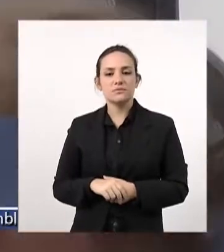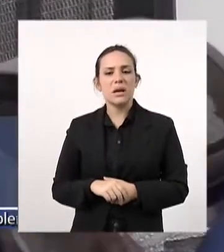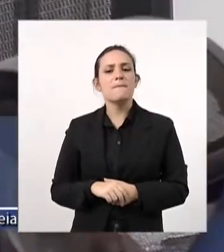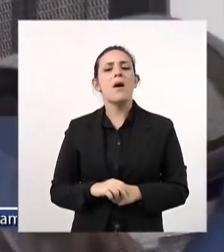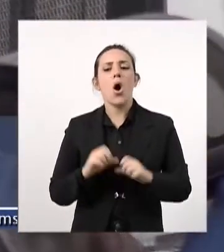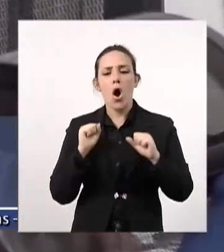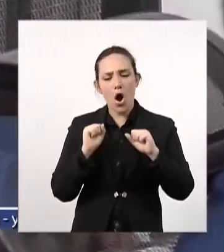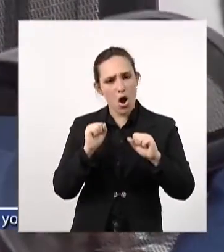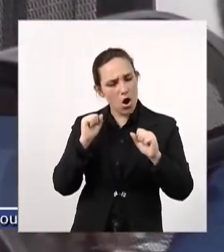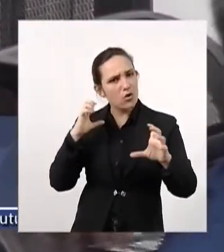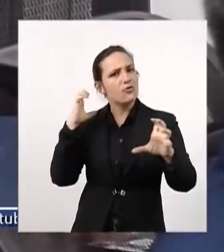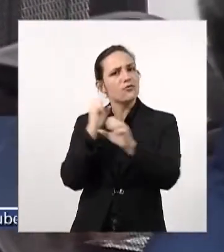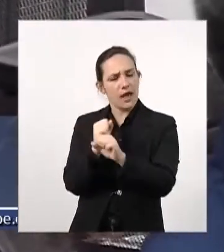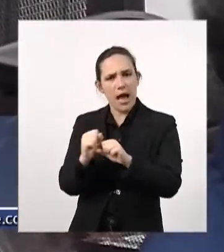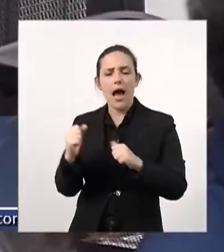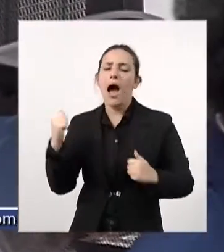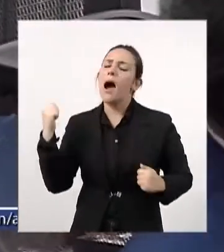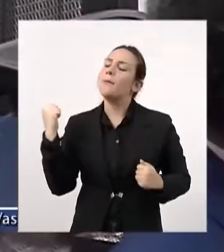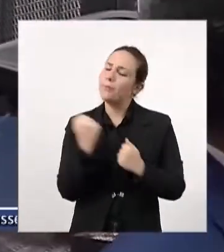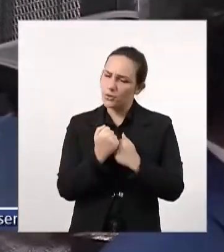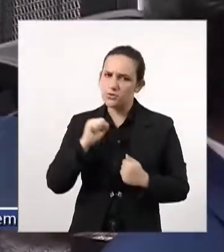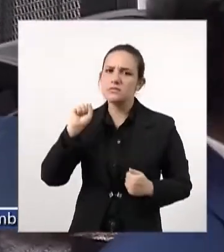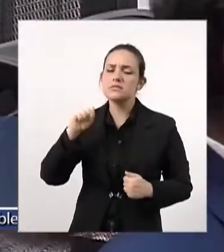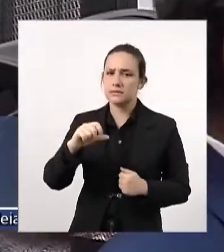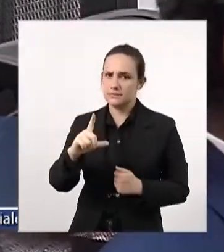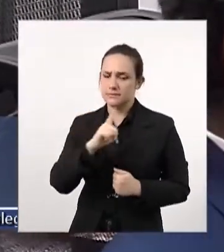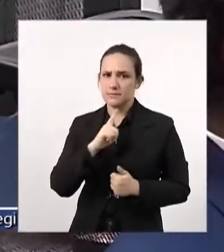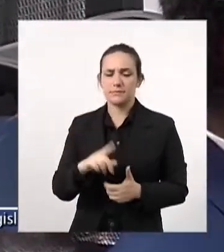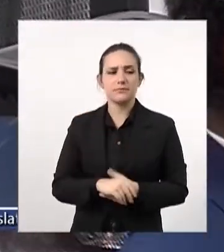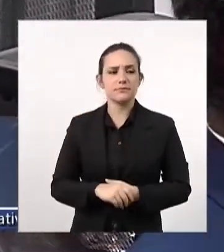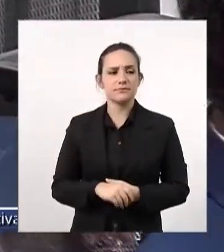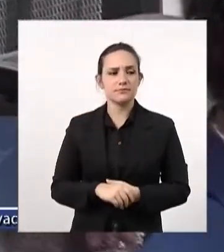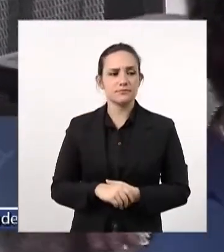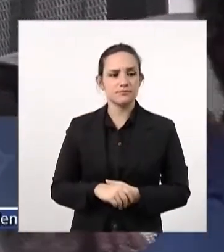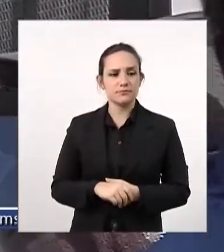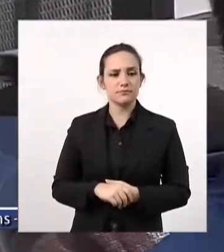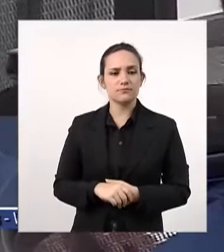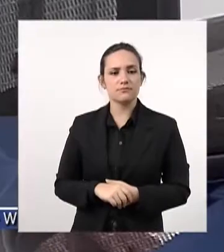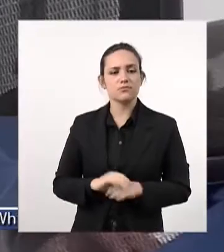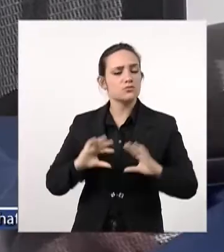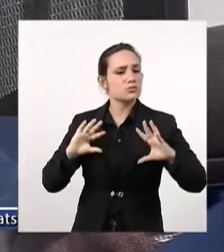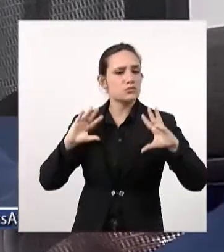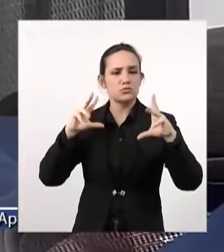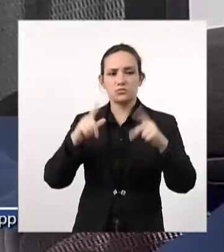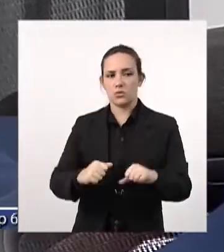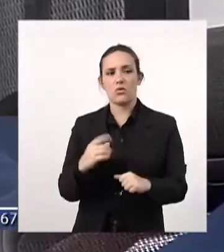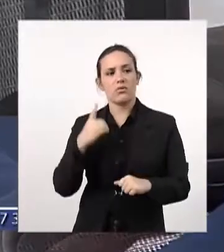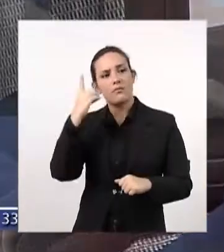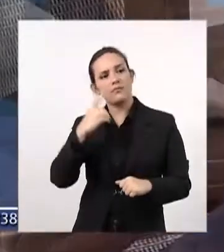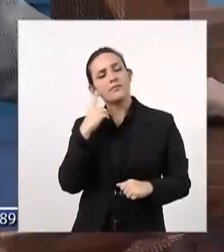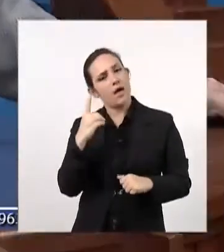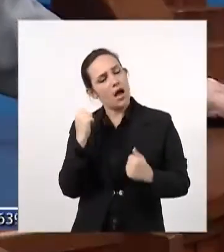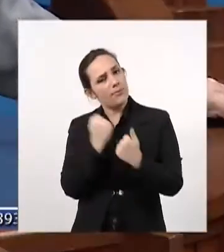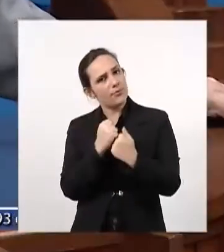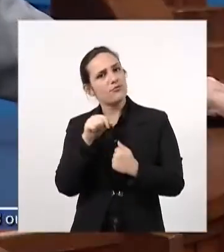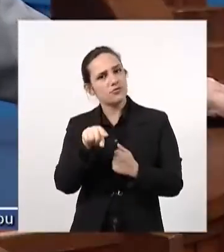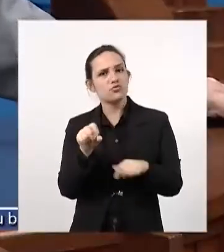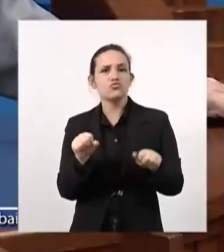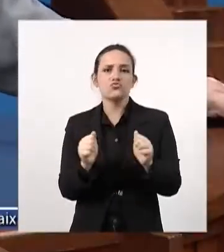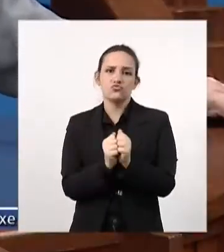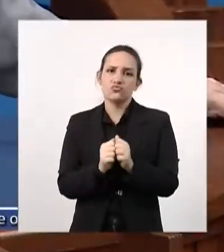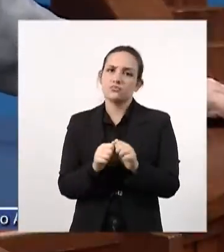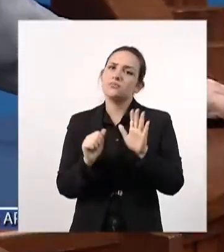apoio. Conte com essa Casa Legislativa, eu acredito, com todos os parlamentares. É evidente que nós